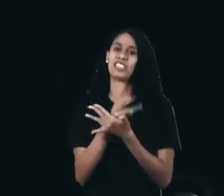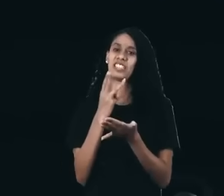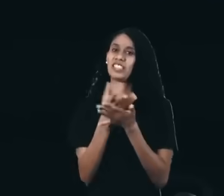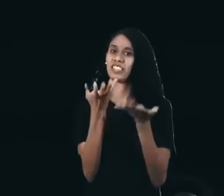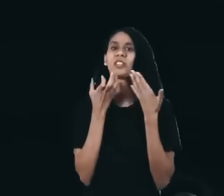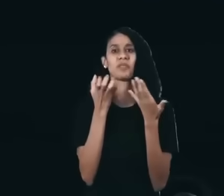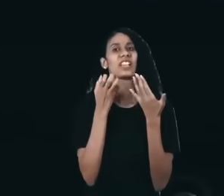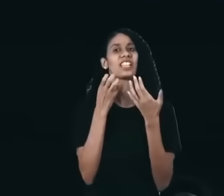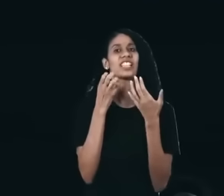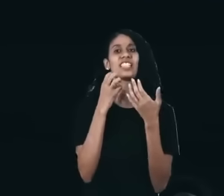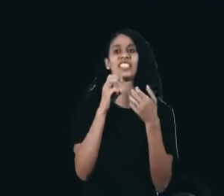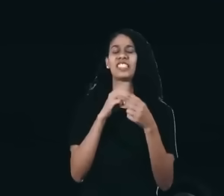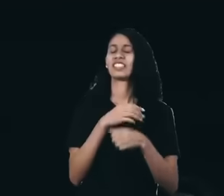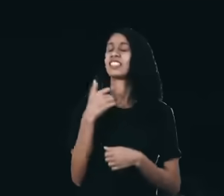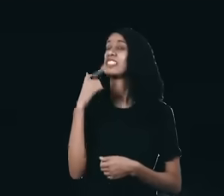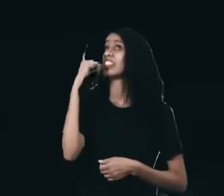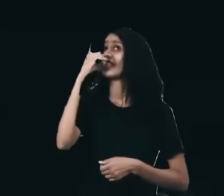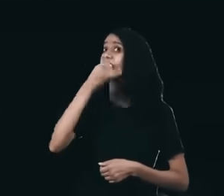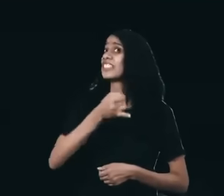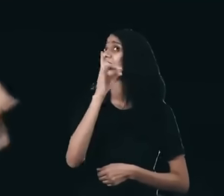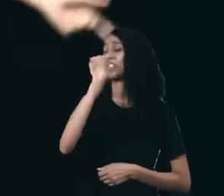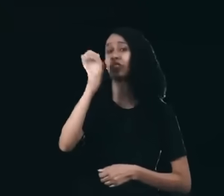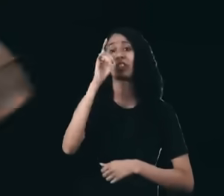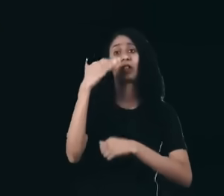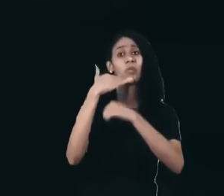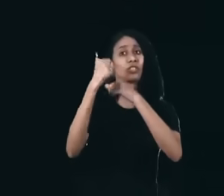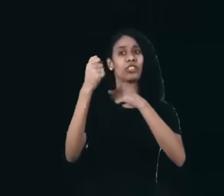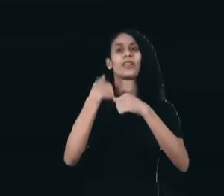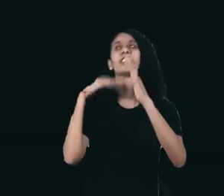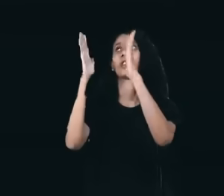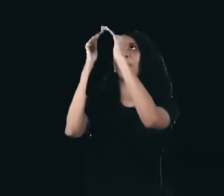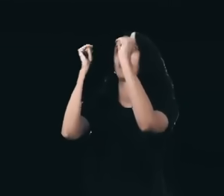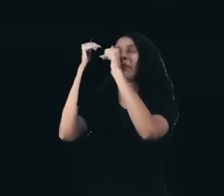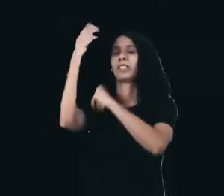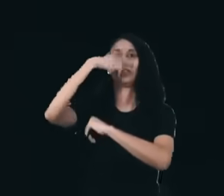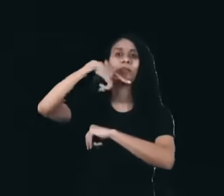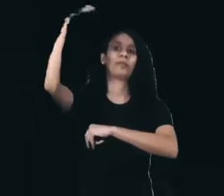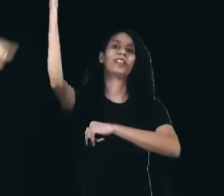Pastor, isso aqui é meu sonho. Se Deus não me chamasse, eu ia pedir para ele me chamar.